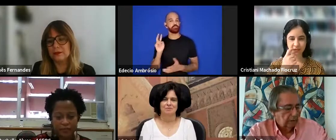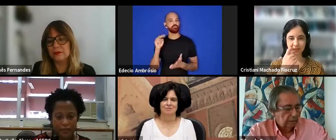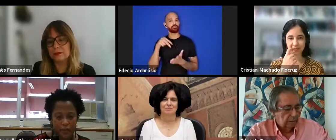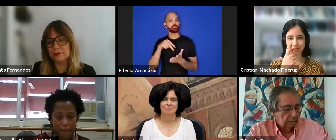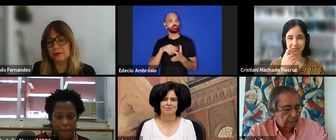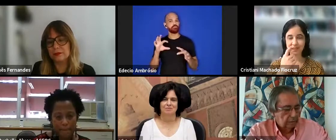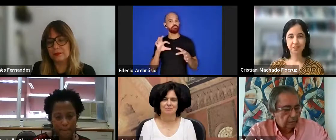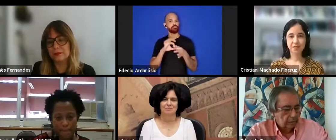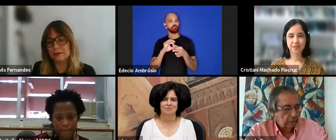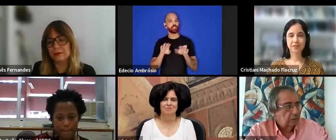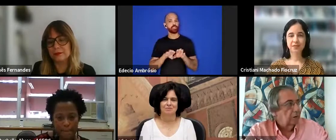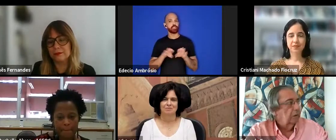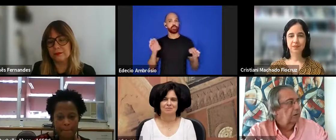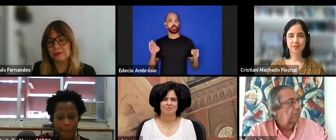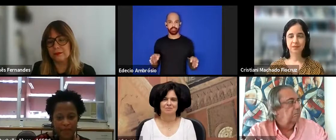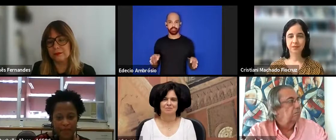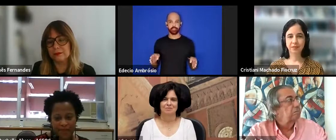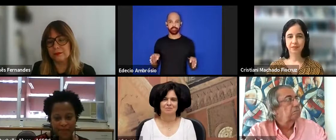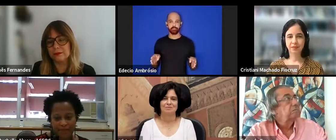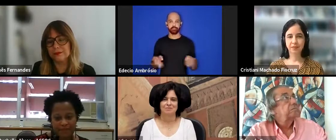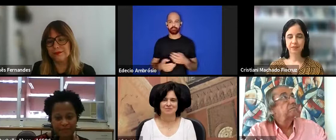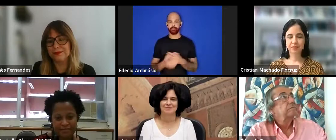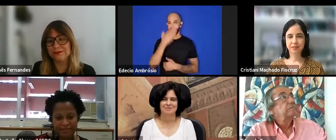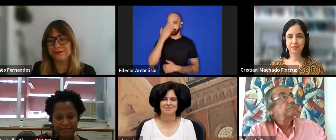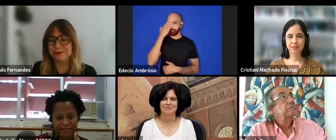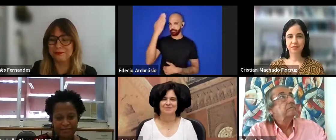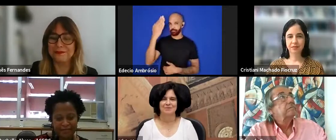essa mesa. Muito obrigado.